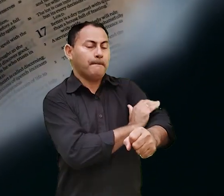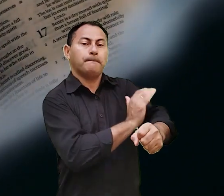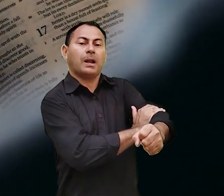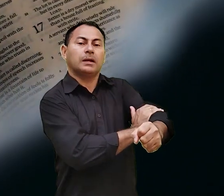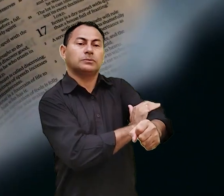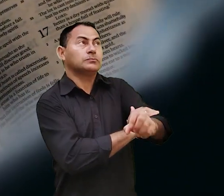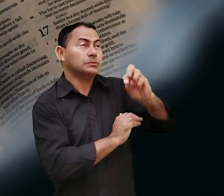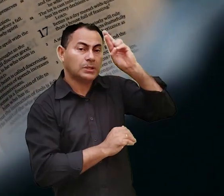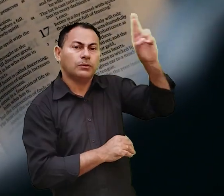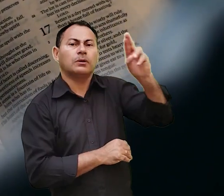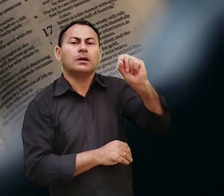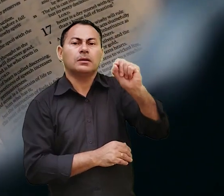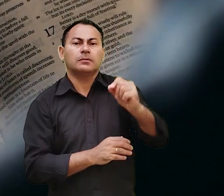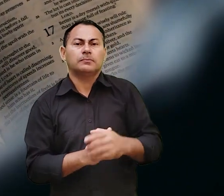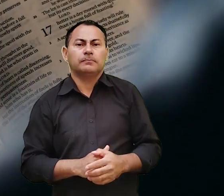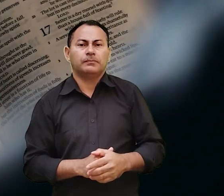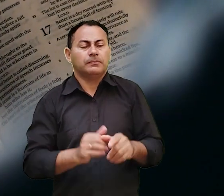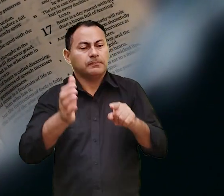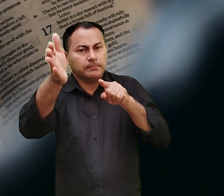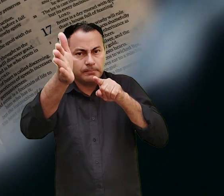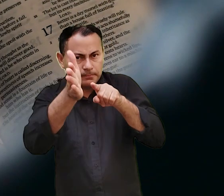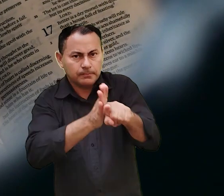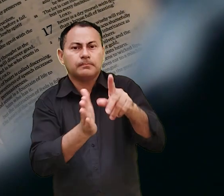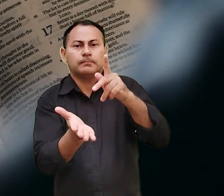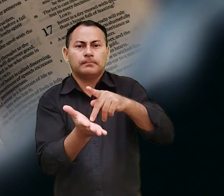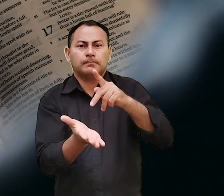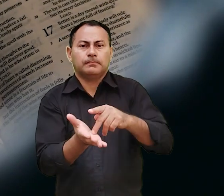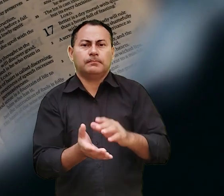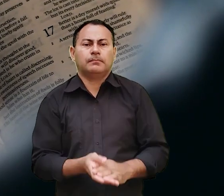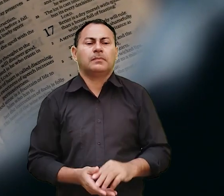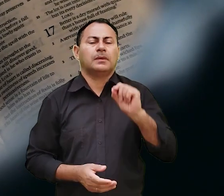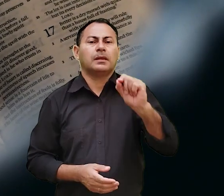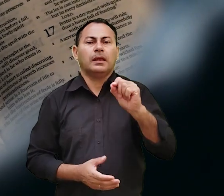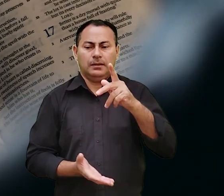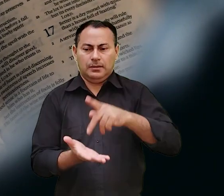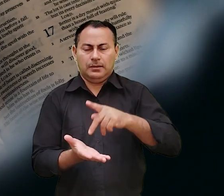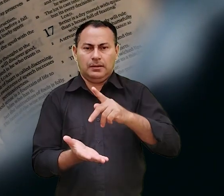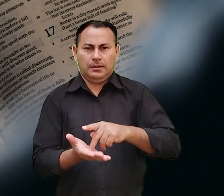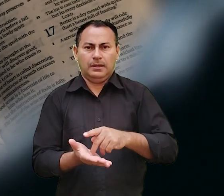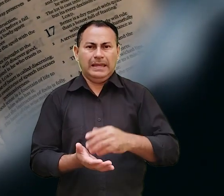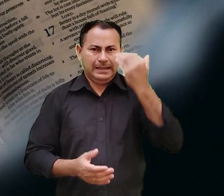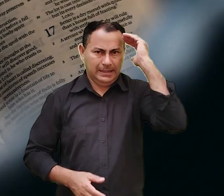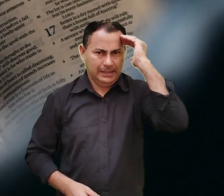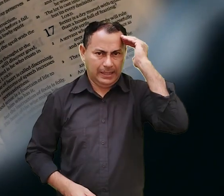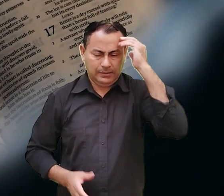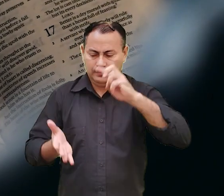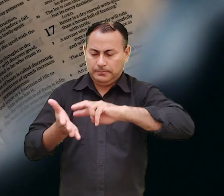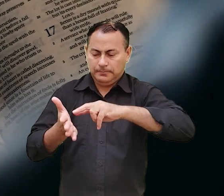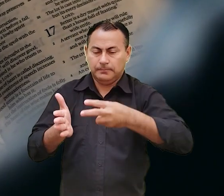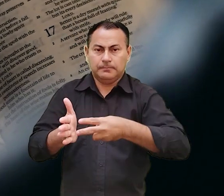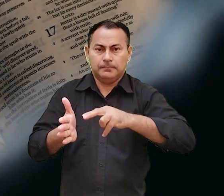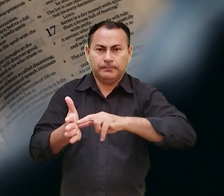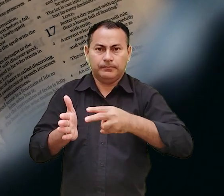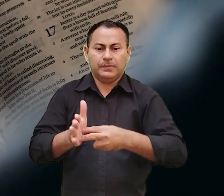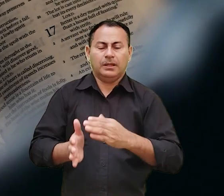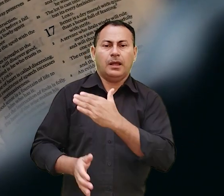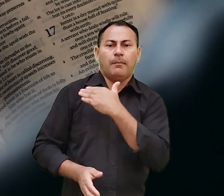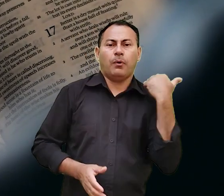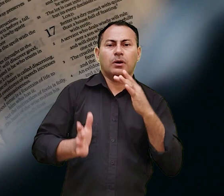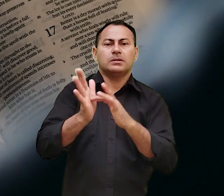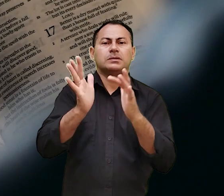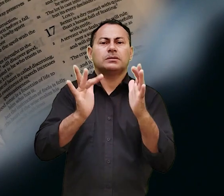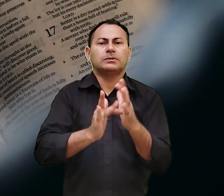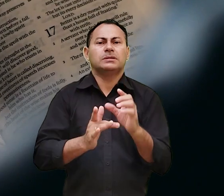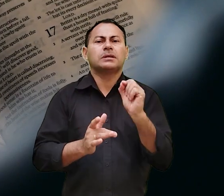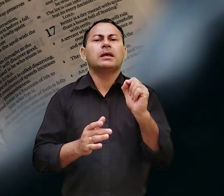braço do Senhor? O que ele está perguntando de fato é: quem realmente entende o significado da